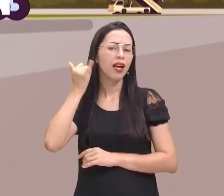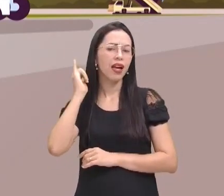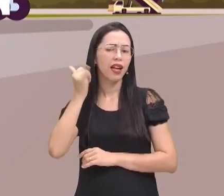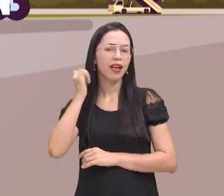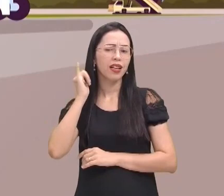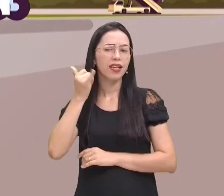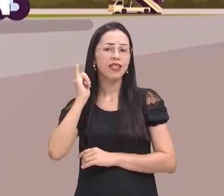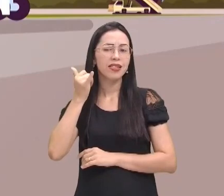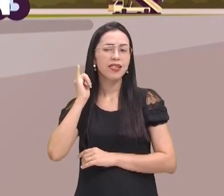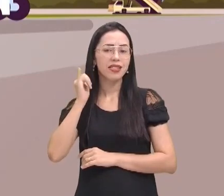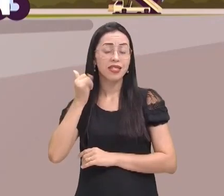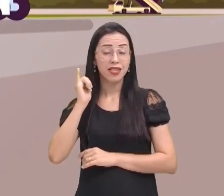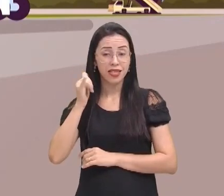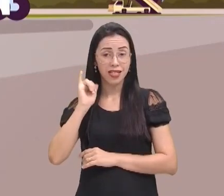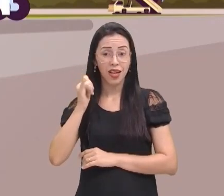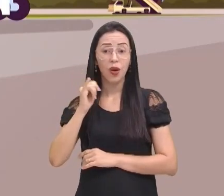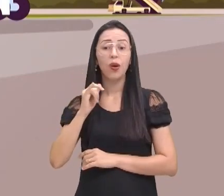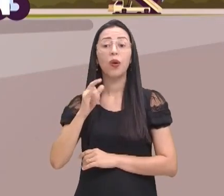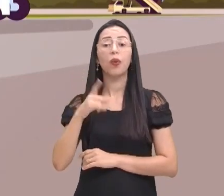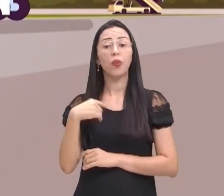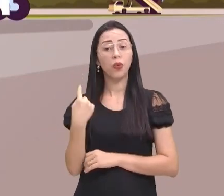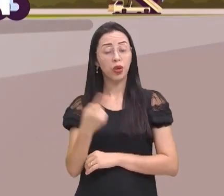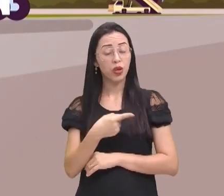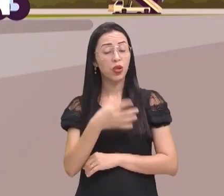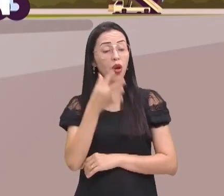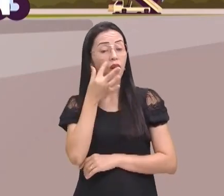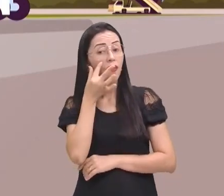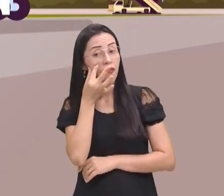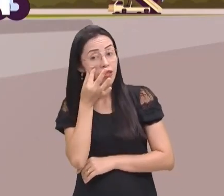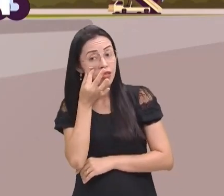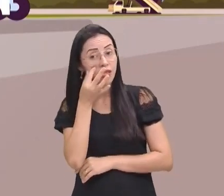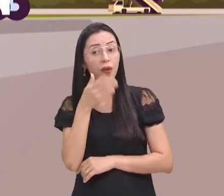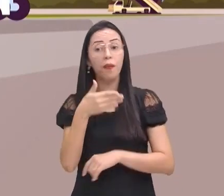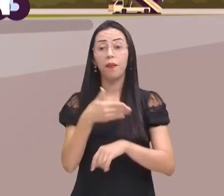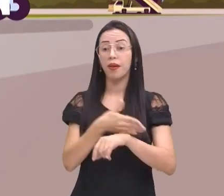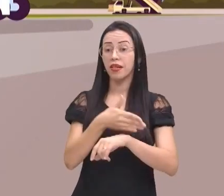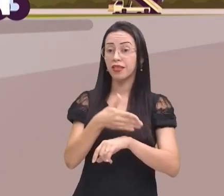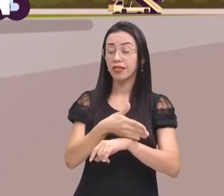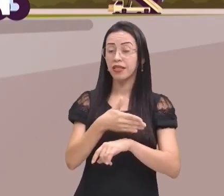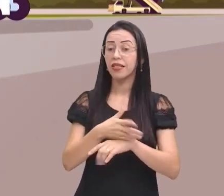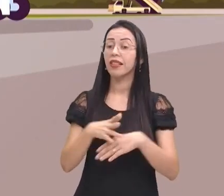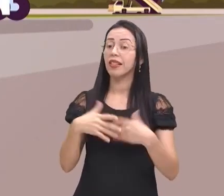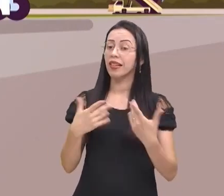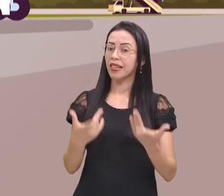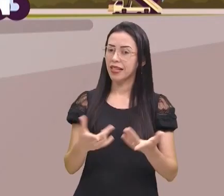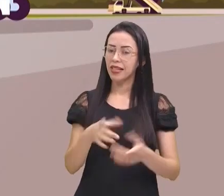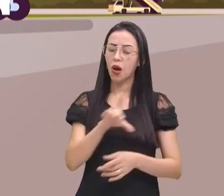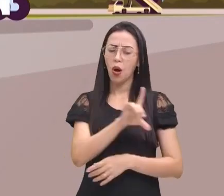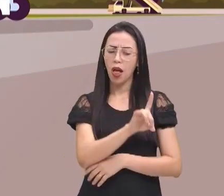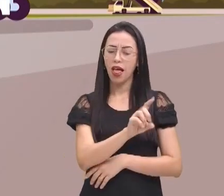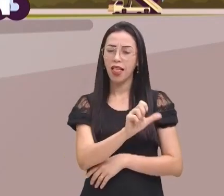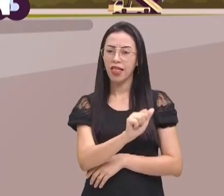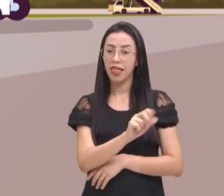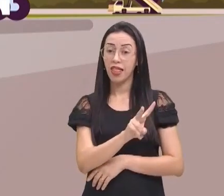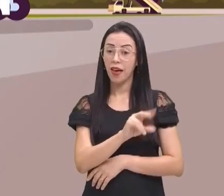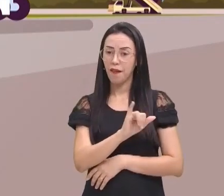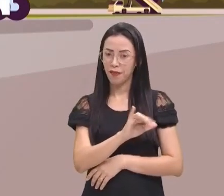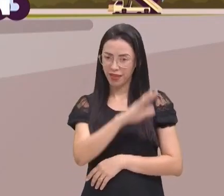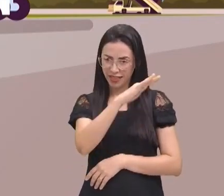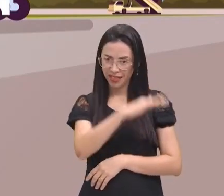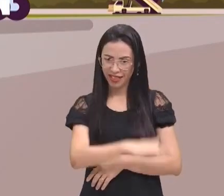narração daquilo que nós vivenciamos. E foi isso que o Davi fez com a ajuda de sua avó. O